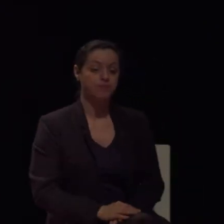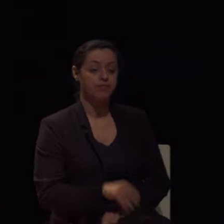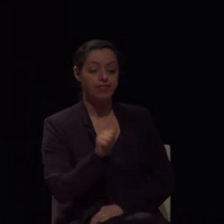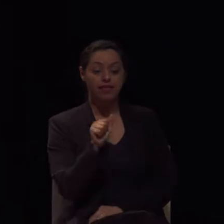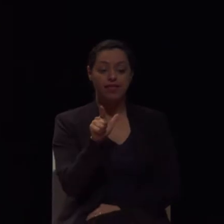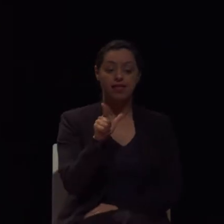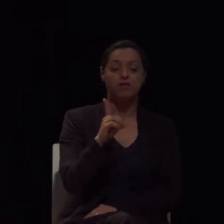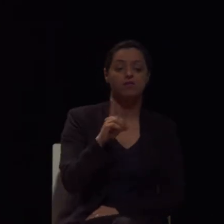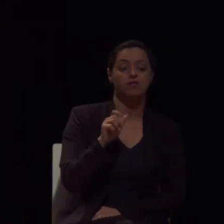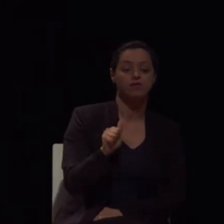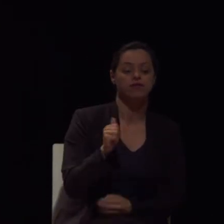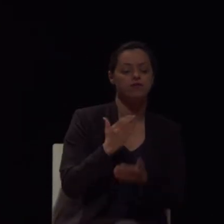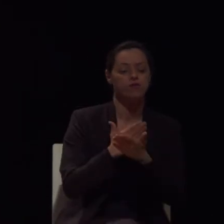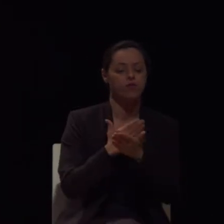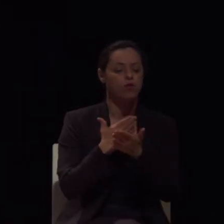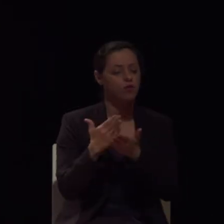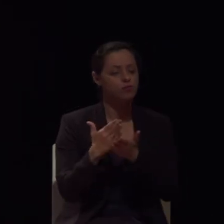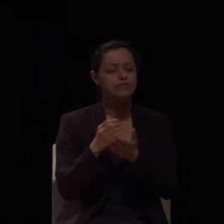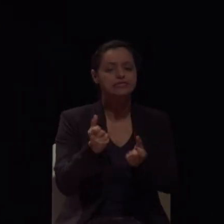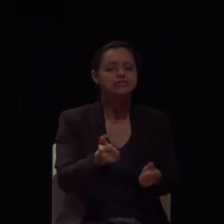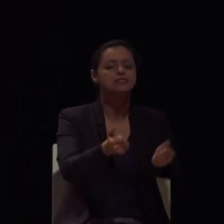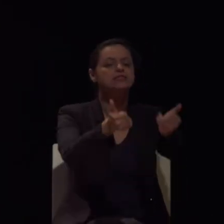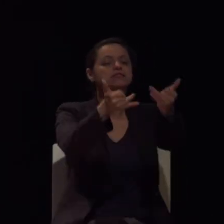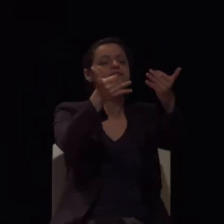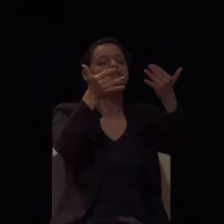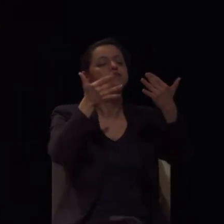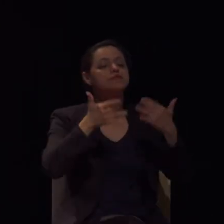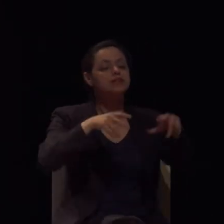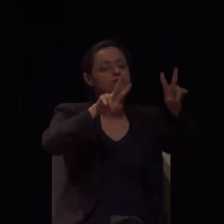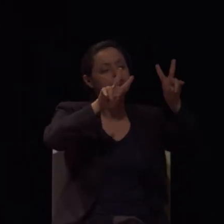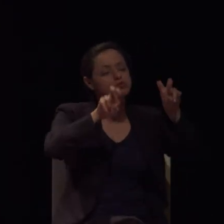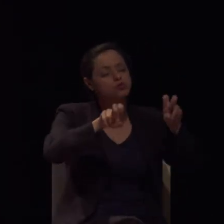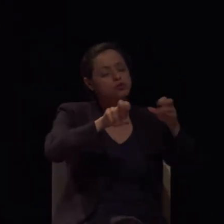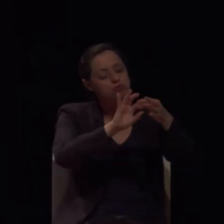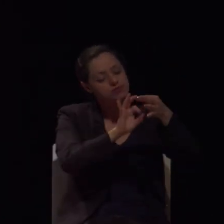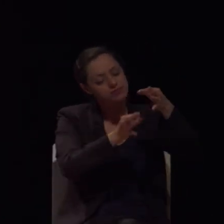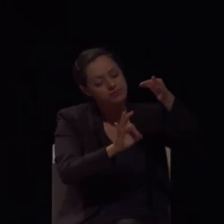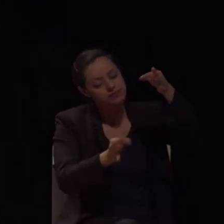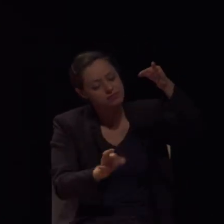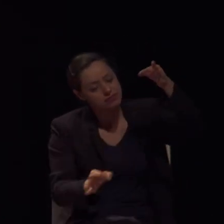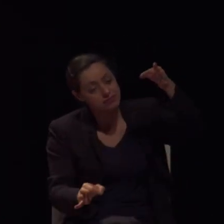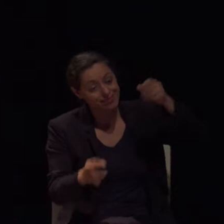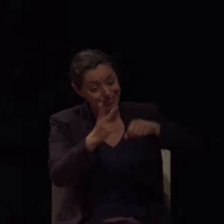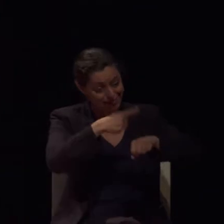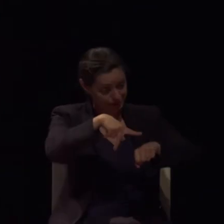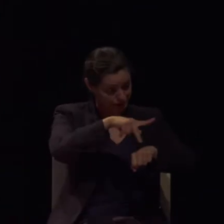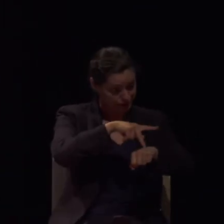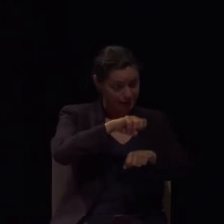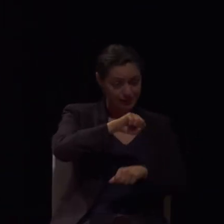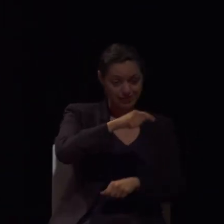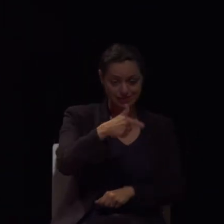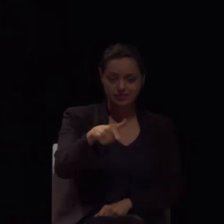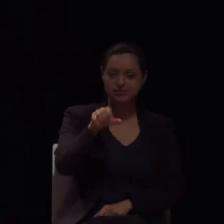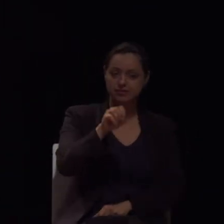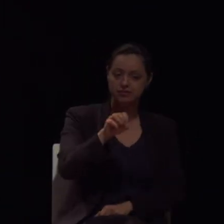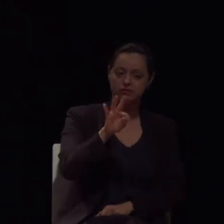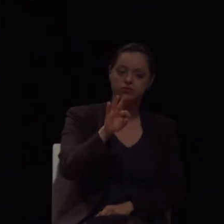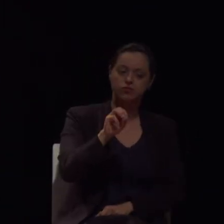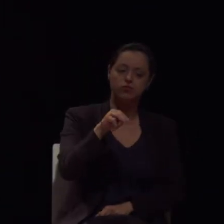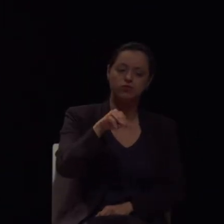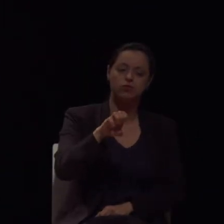explicar são tomé para que o trabalho que eu ia fazer ele tivesse com sequência